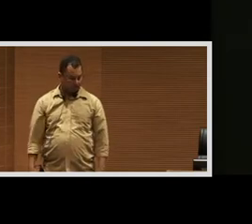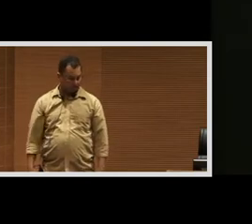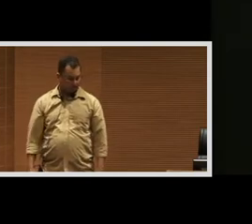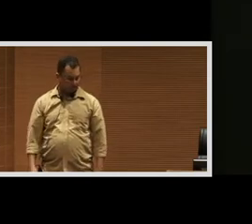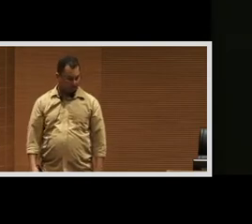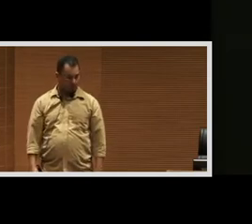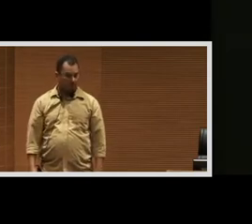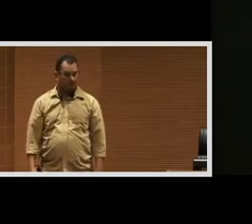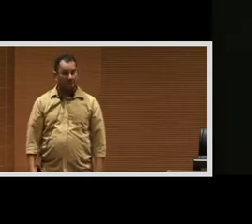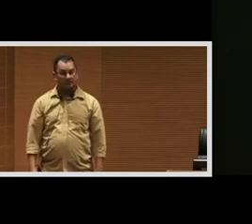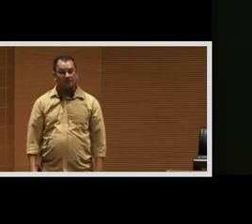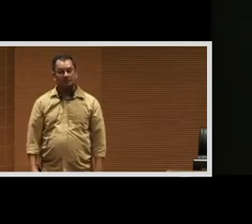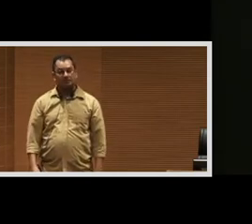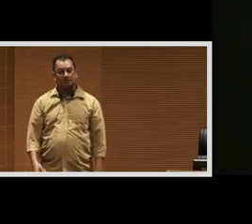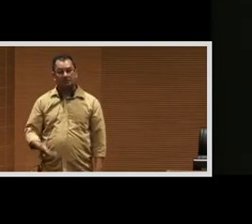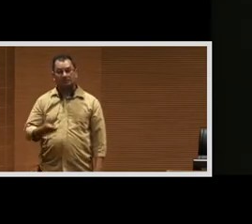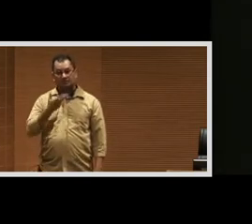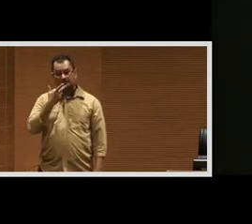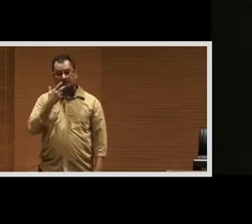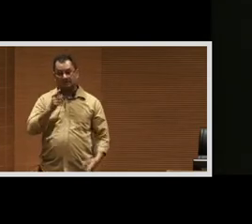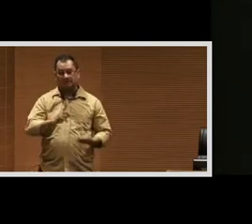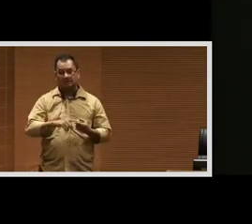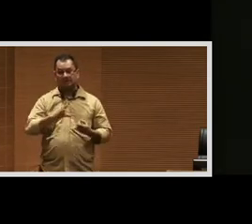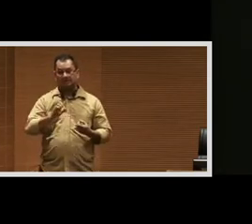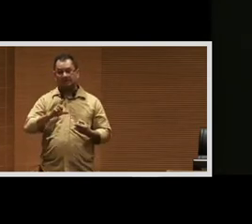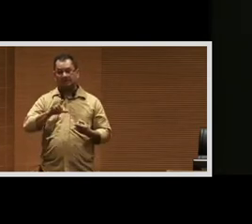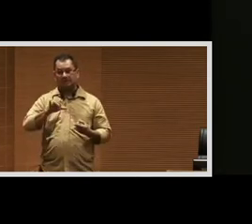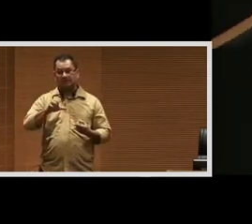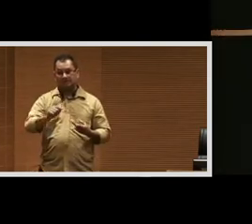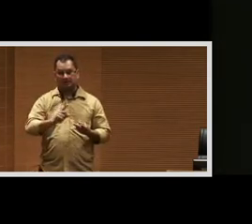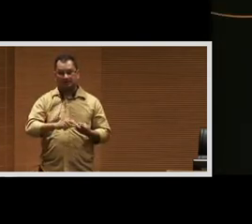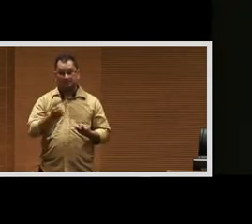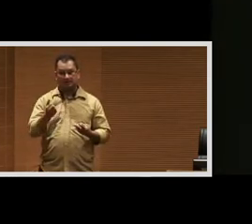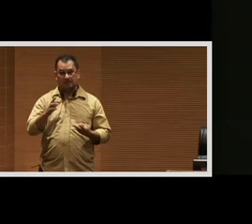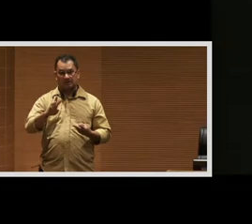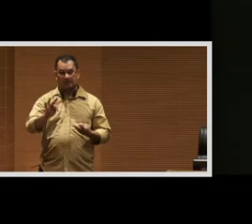Eu estou citando aqui a Célia Iriarte.